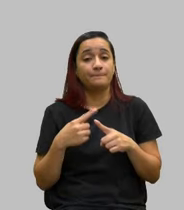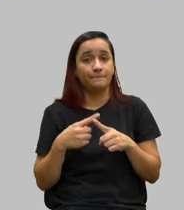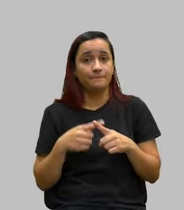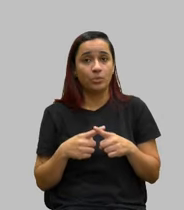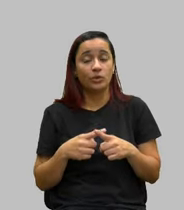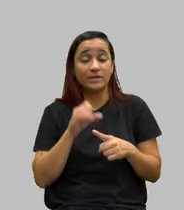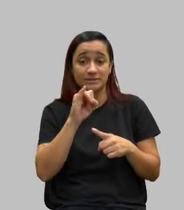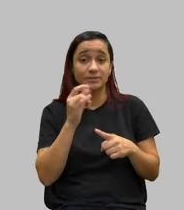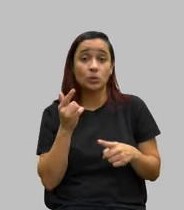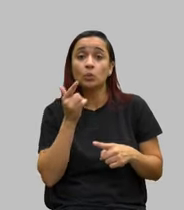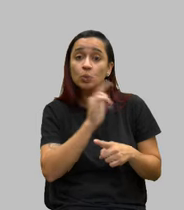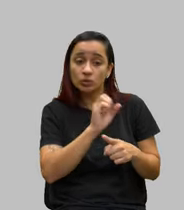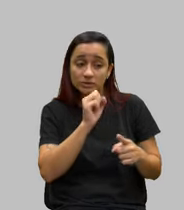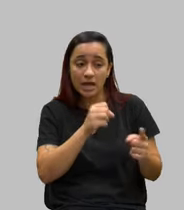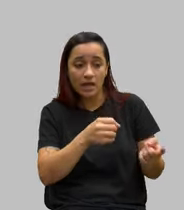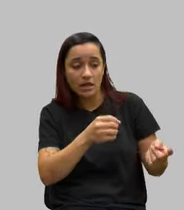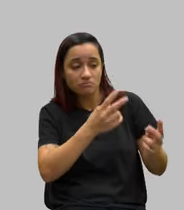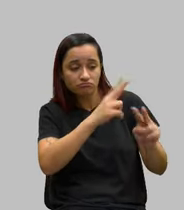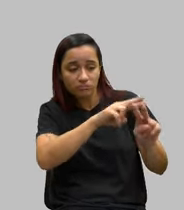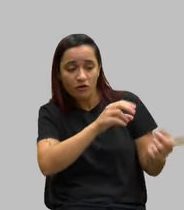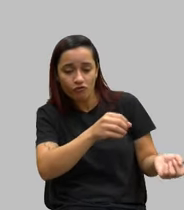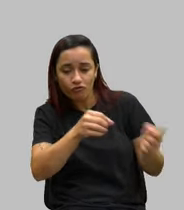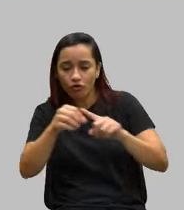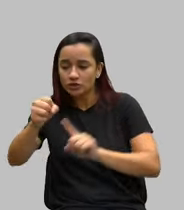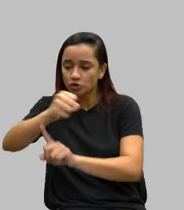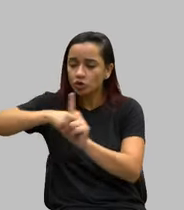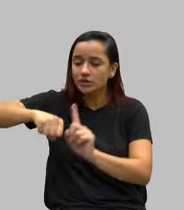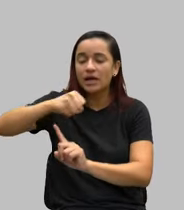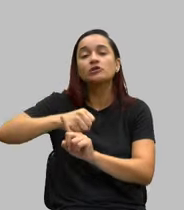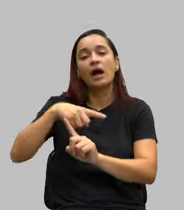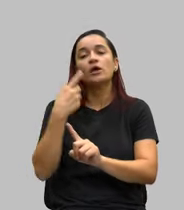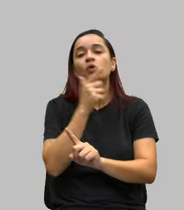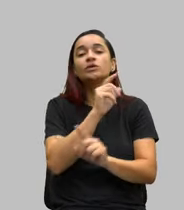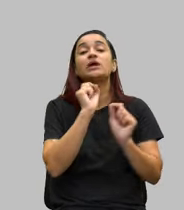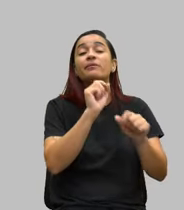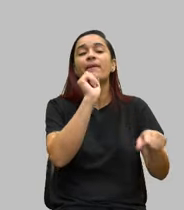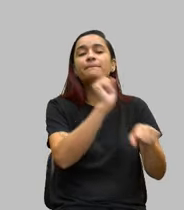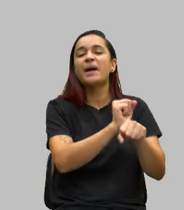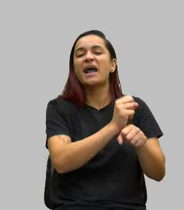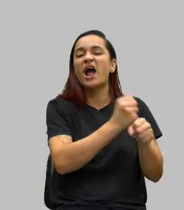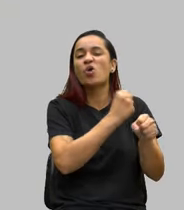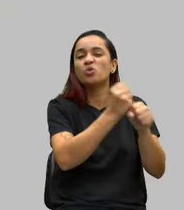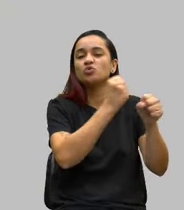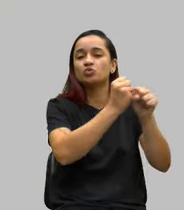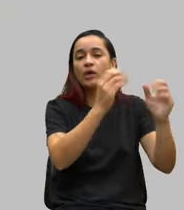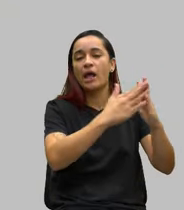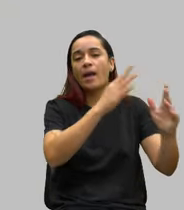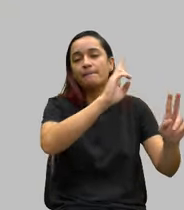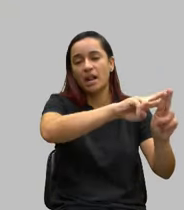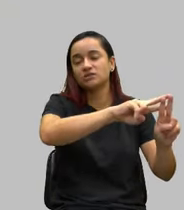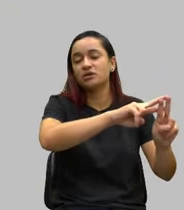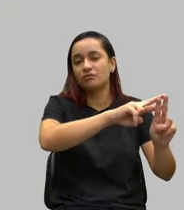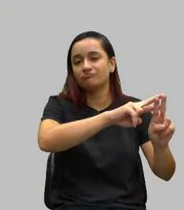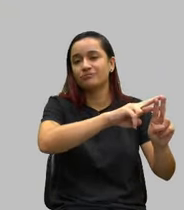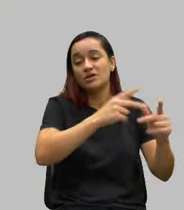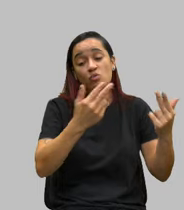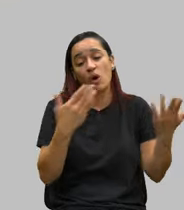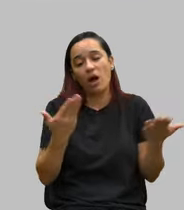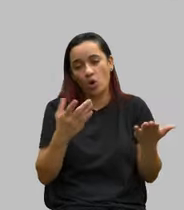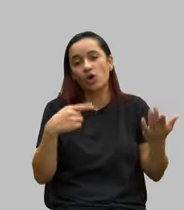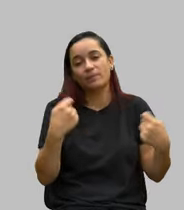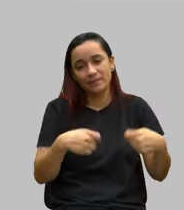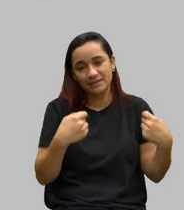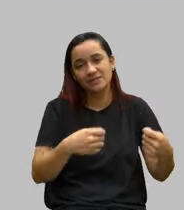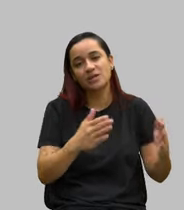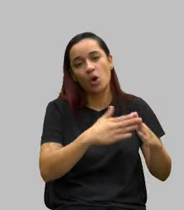sim nós vamos ter que parar de construir tantos presídios como né a gente tem procurado construir e a exemplo de